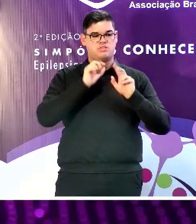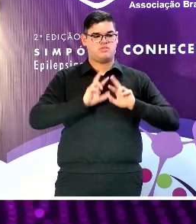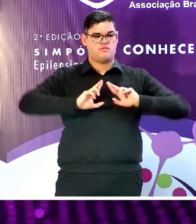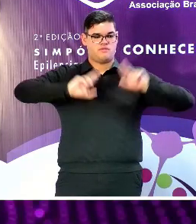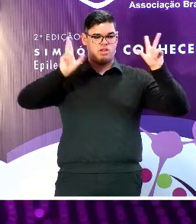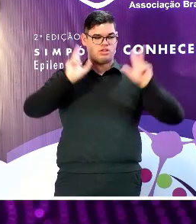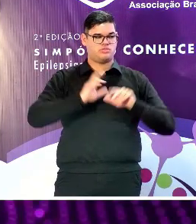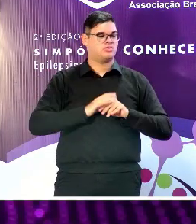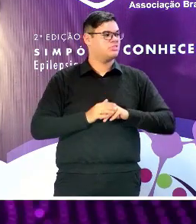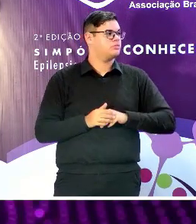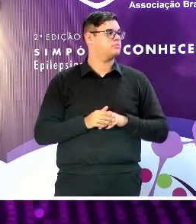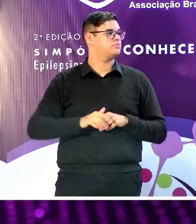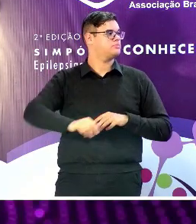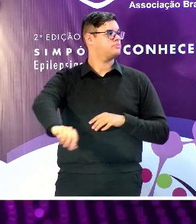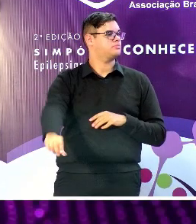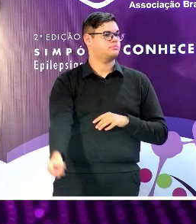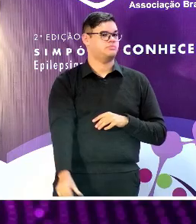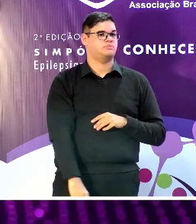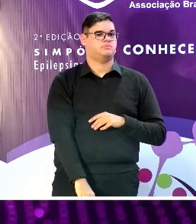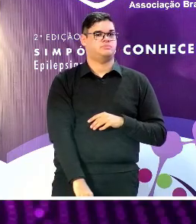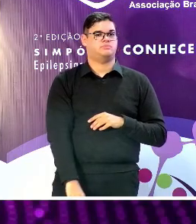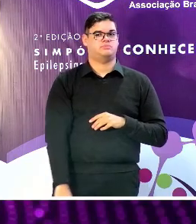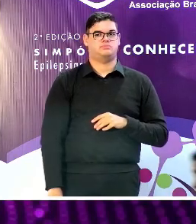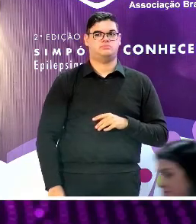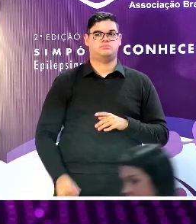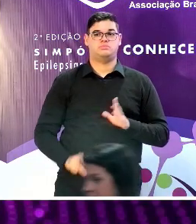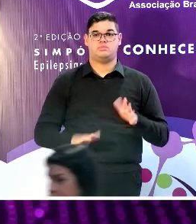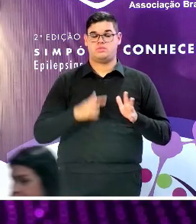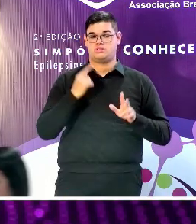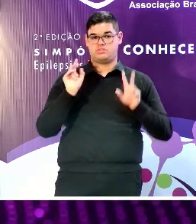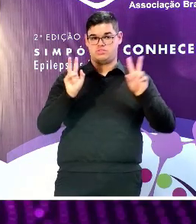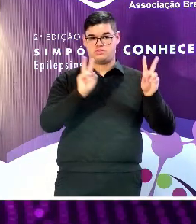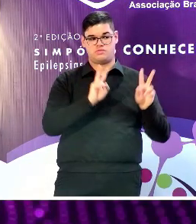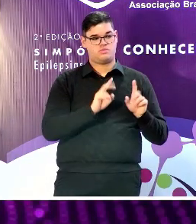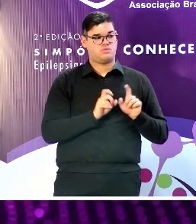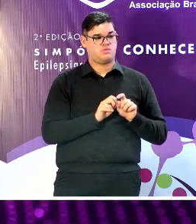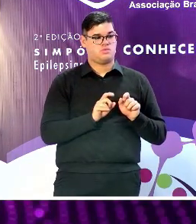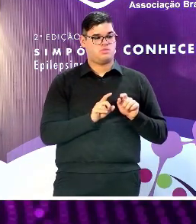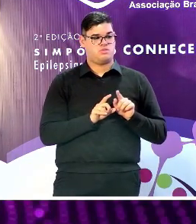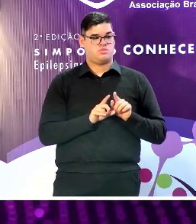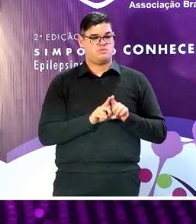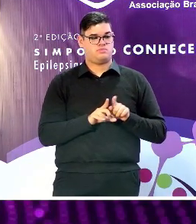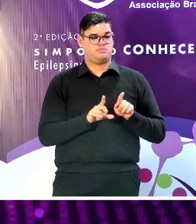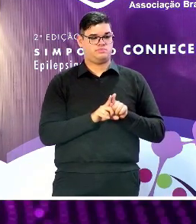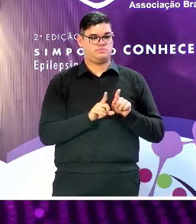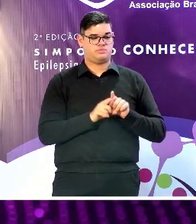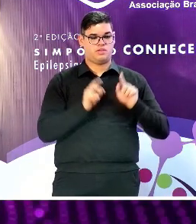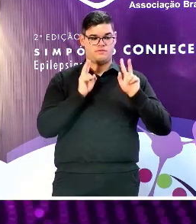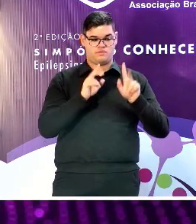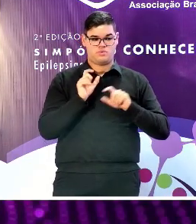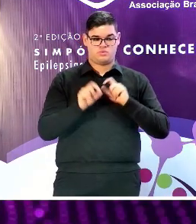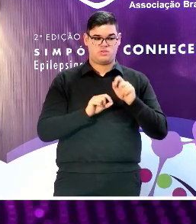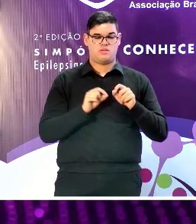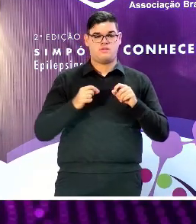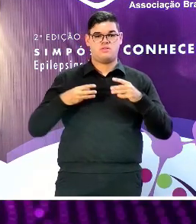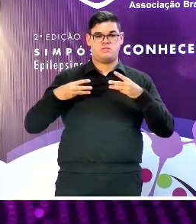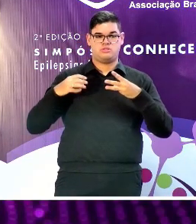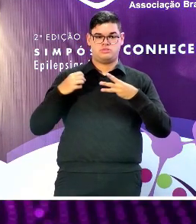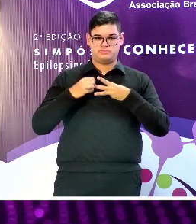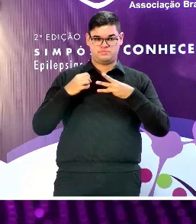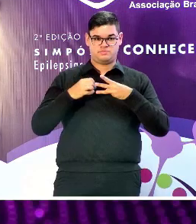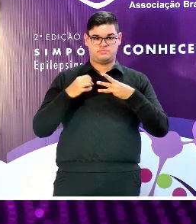as lesões decorrentes do estresse oxidativo. Então, a gente viu em animal, a gente viu em células